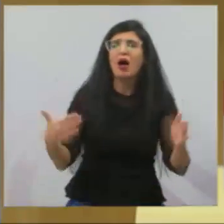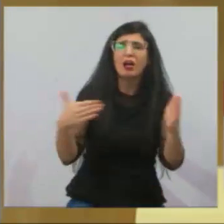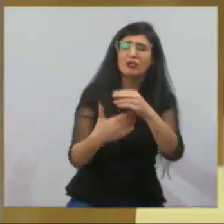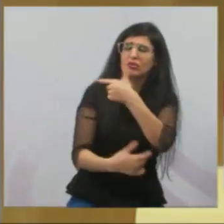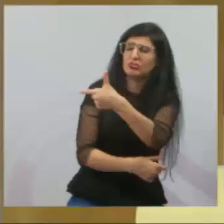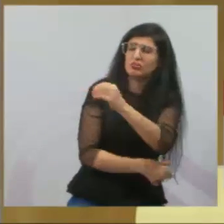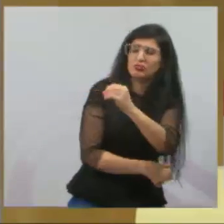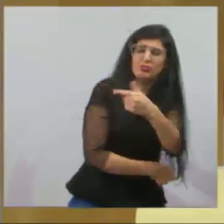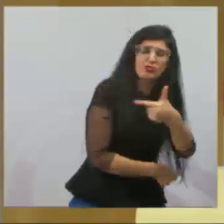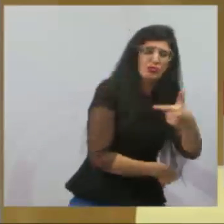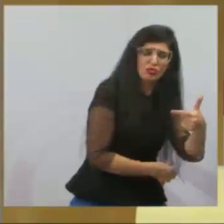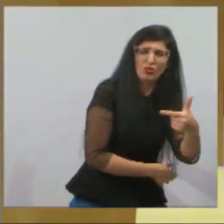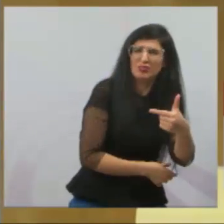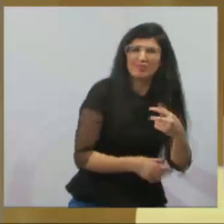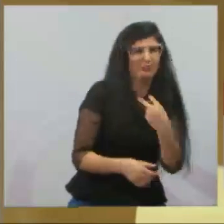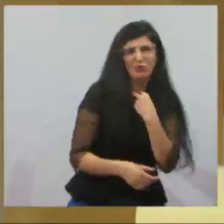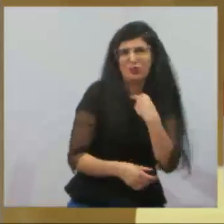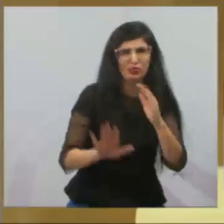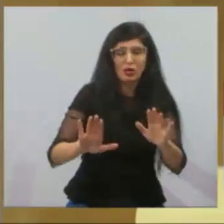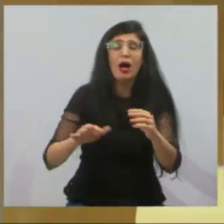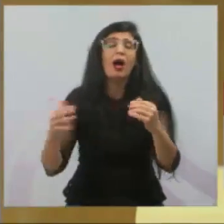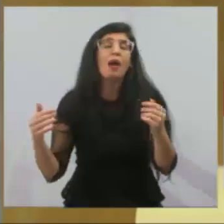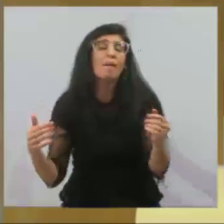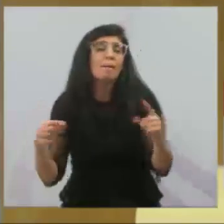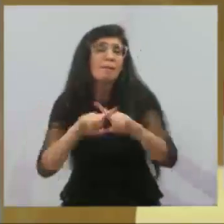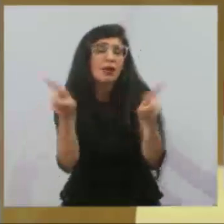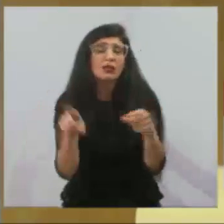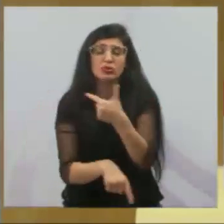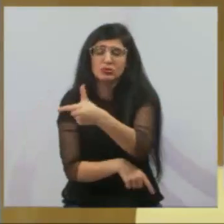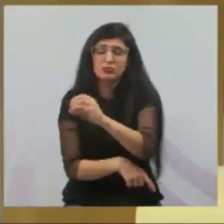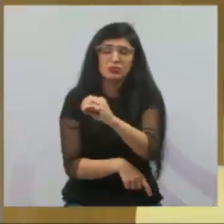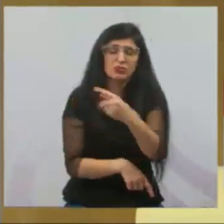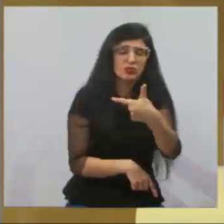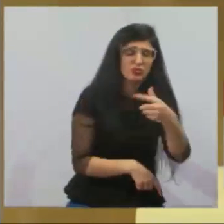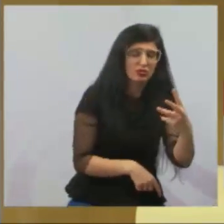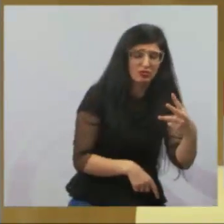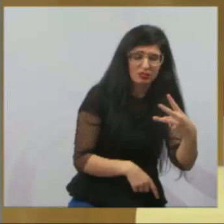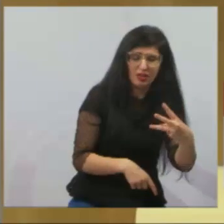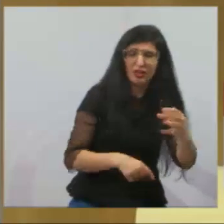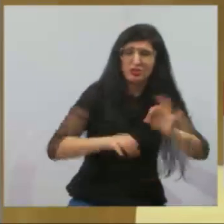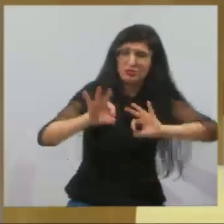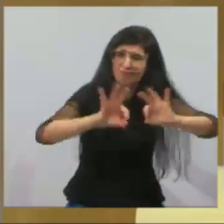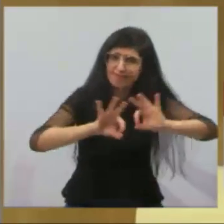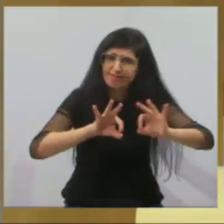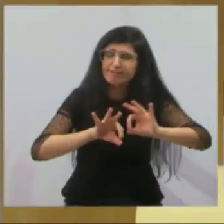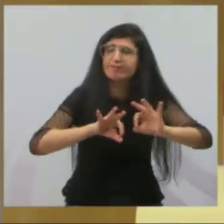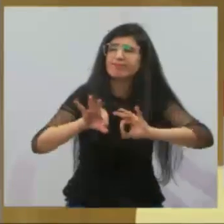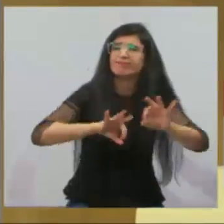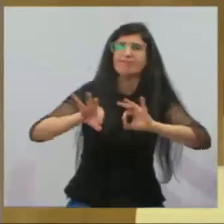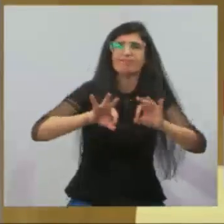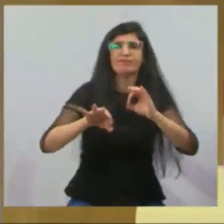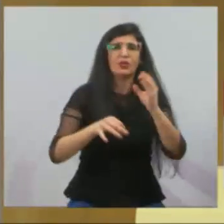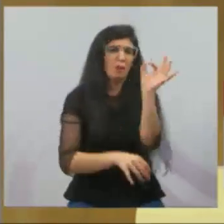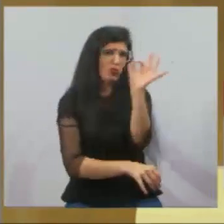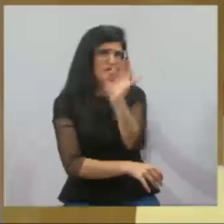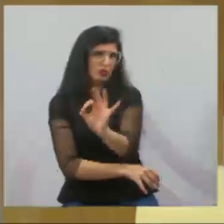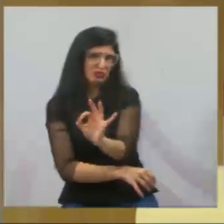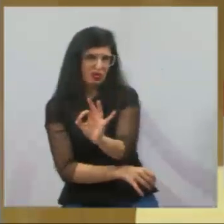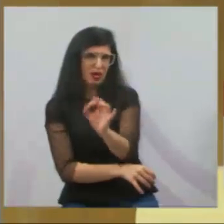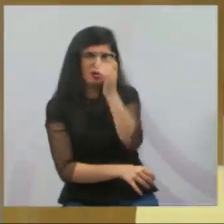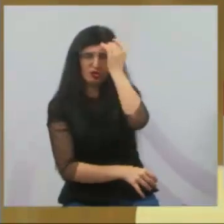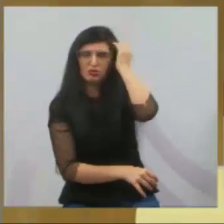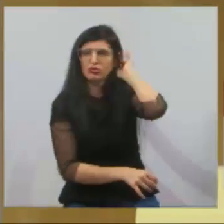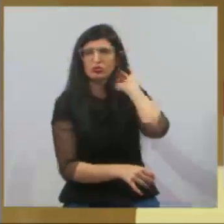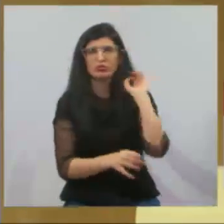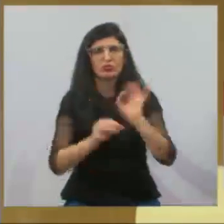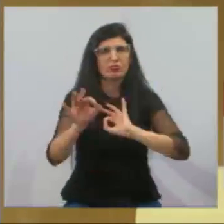2022 corrigir essas coisas, mas 2023 pode sim fazer essa compensação para o funcionário público. Eu quero dizer aqui que eu não